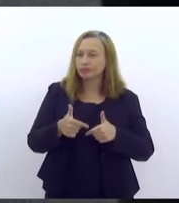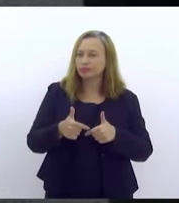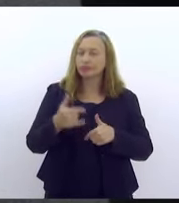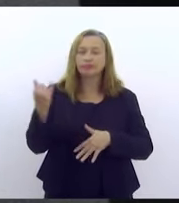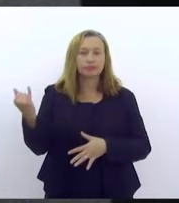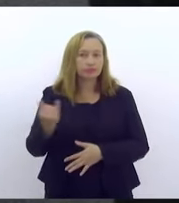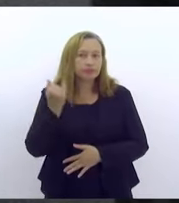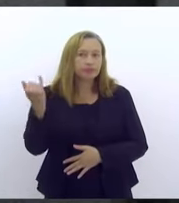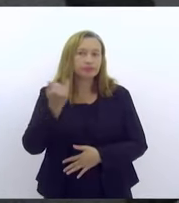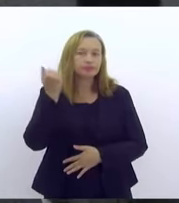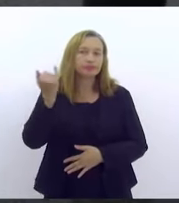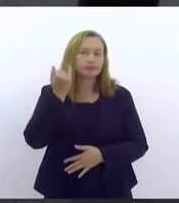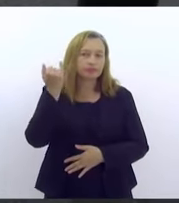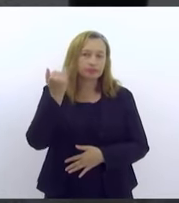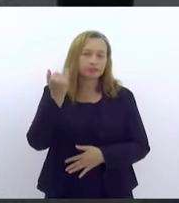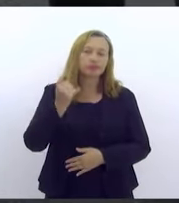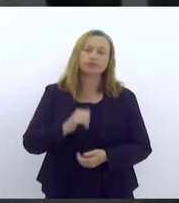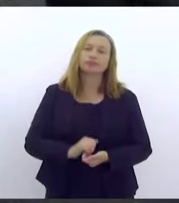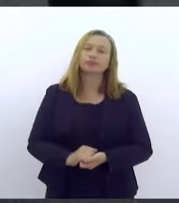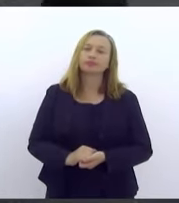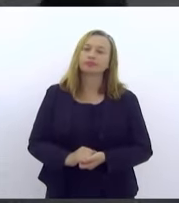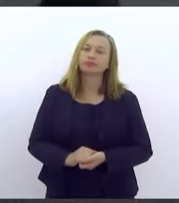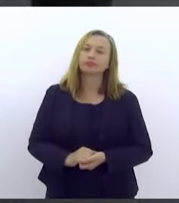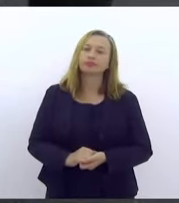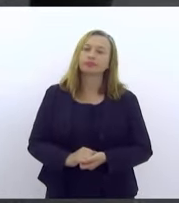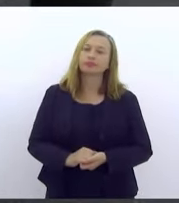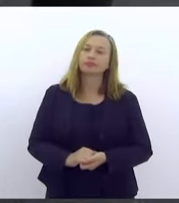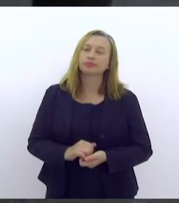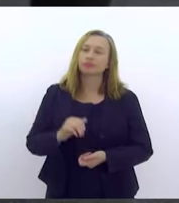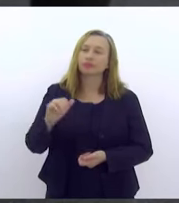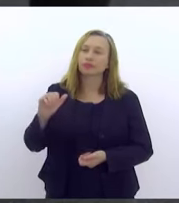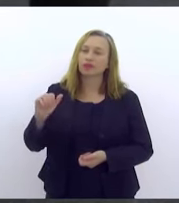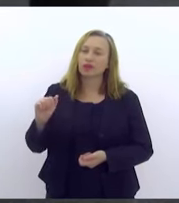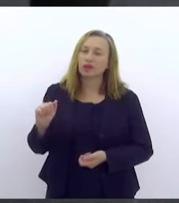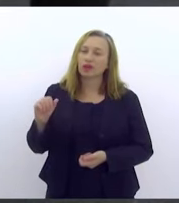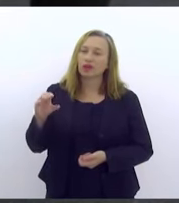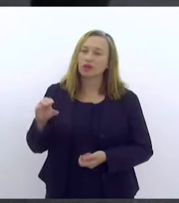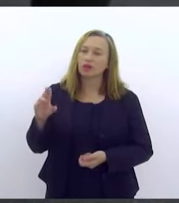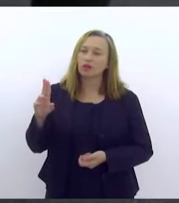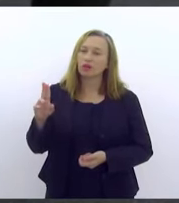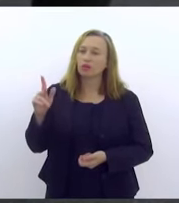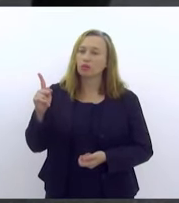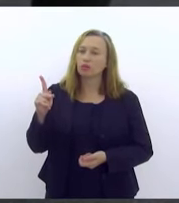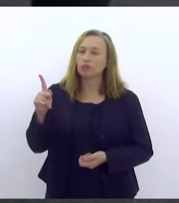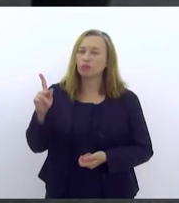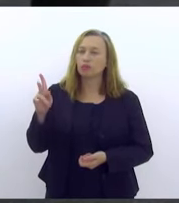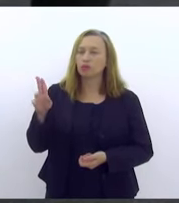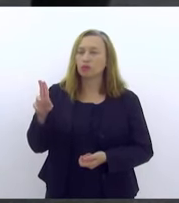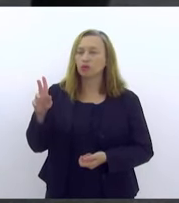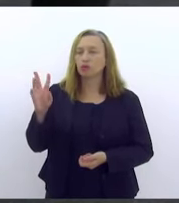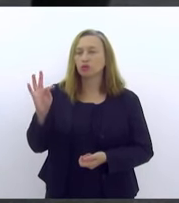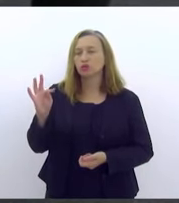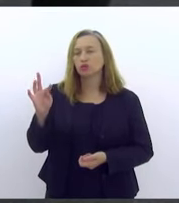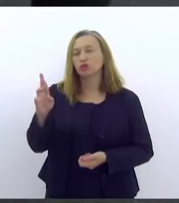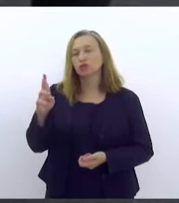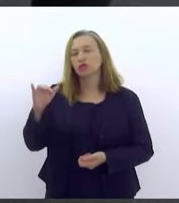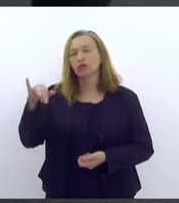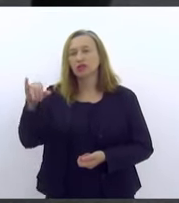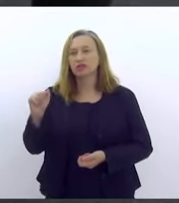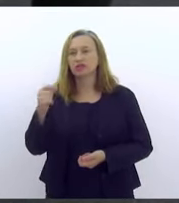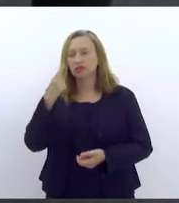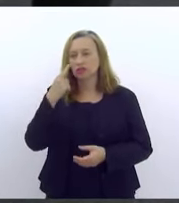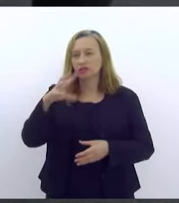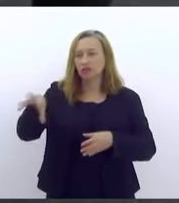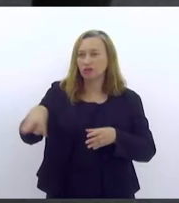essencial, tão importante, tão milenar, que é dos acupunturistas. Quando a gente propõe uma data no calendário, parece